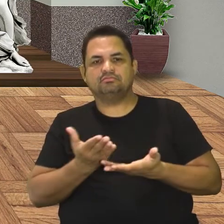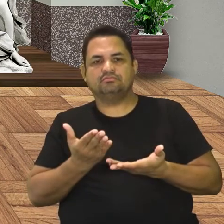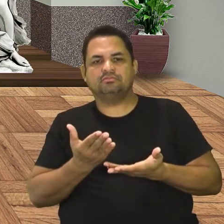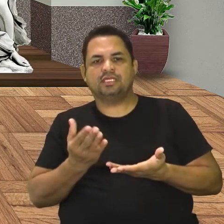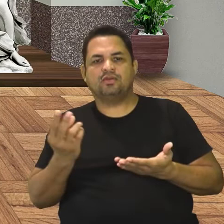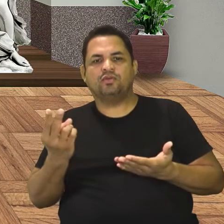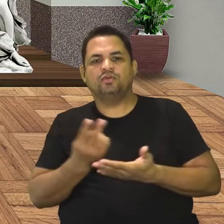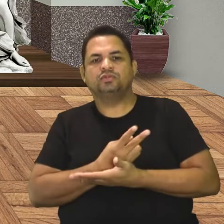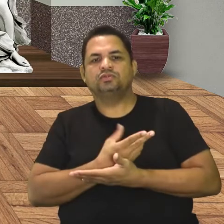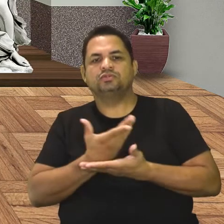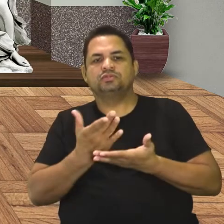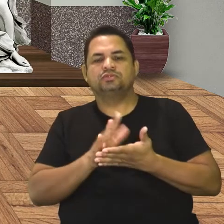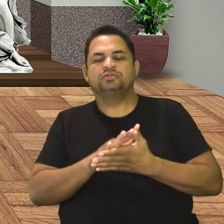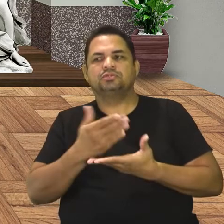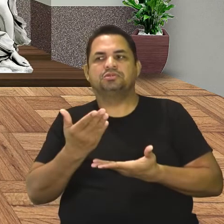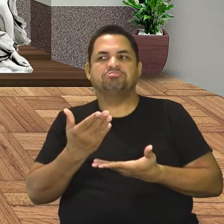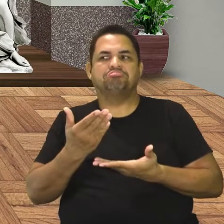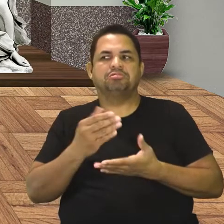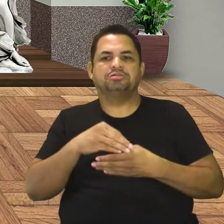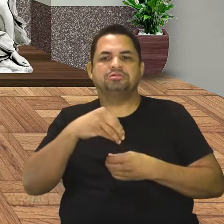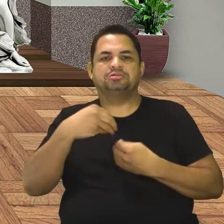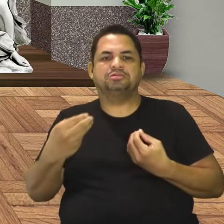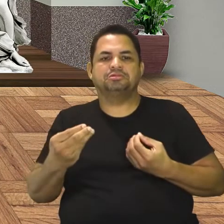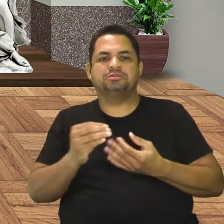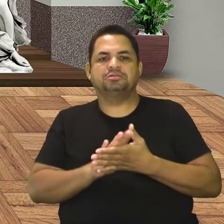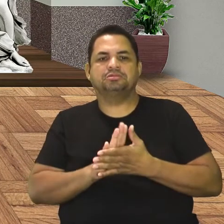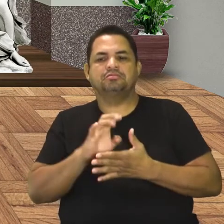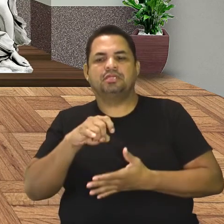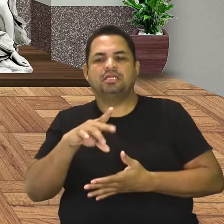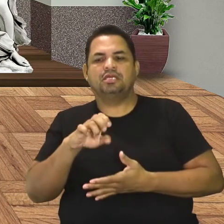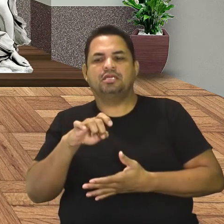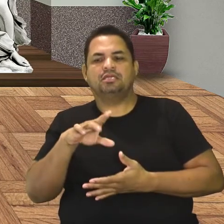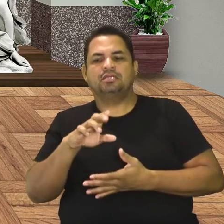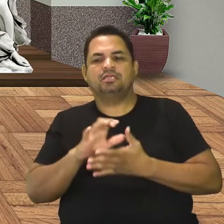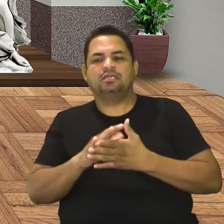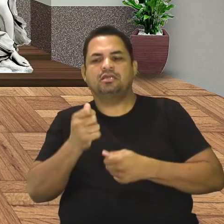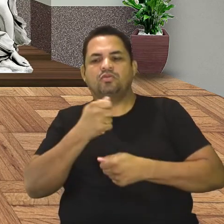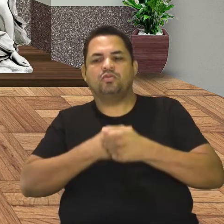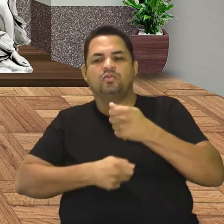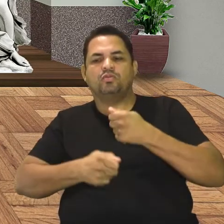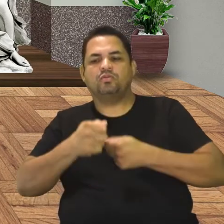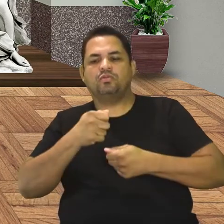determinadas questões externas. Milagre econômico.